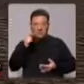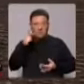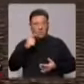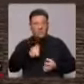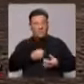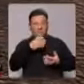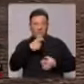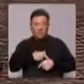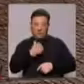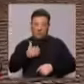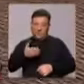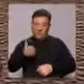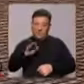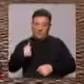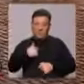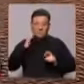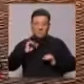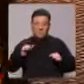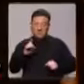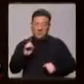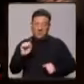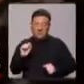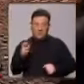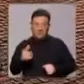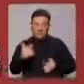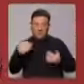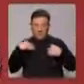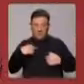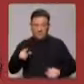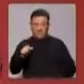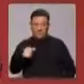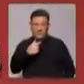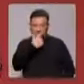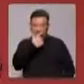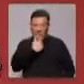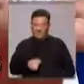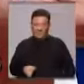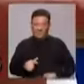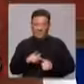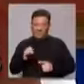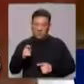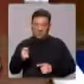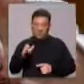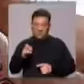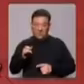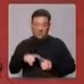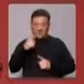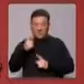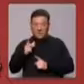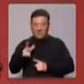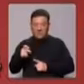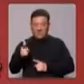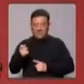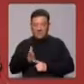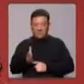São 6:15, levantei-me, eram 6:05. Vai treinar. Vou. Jorge Queiroz especializou-se na kata, a